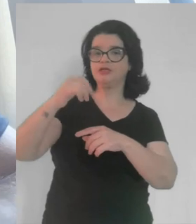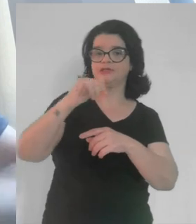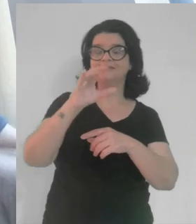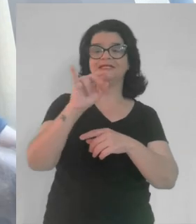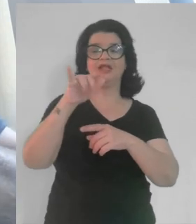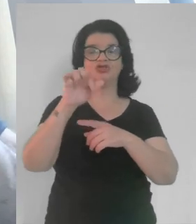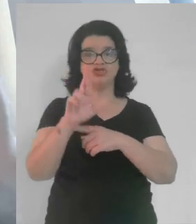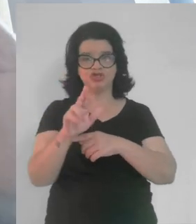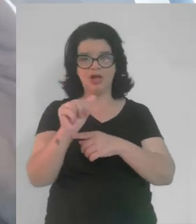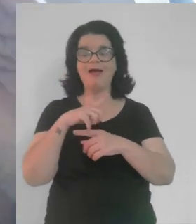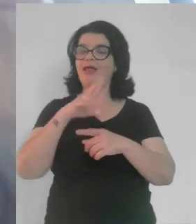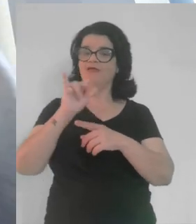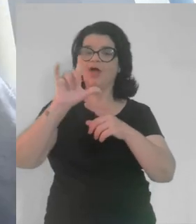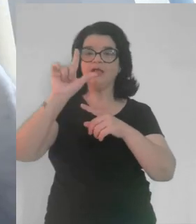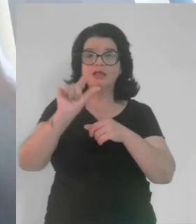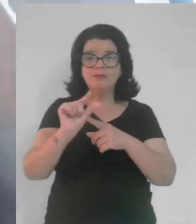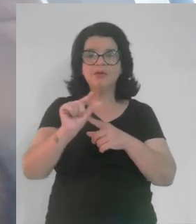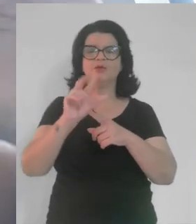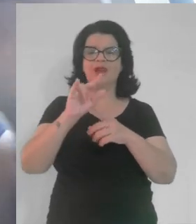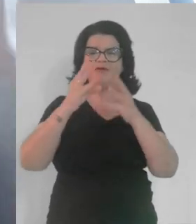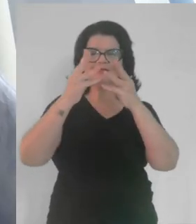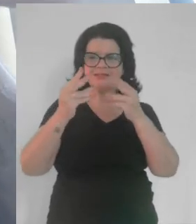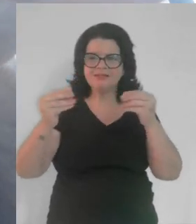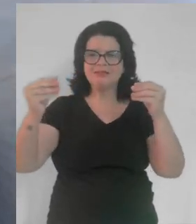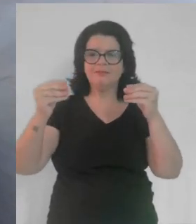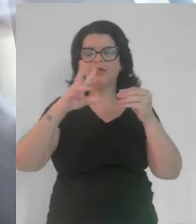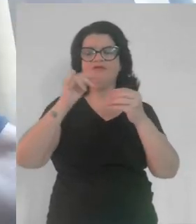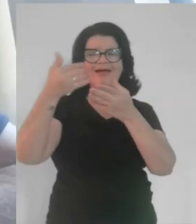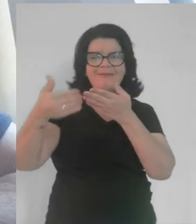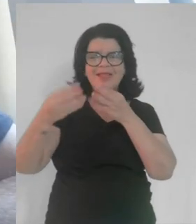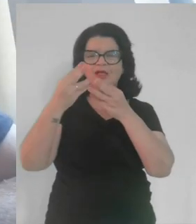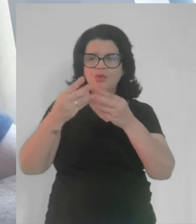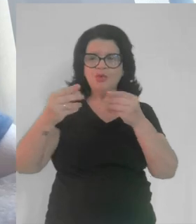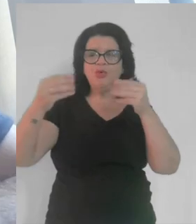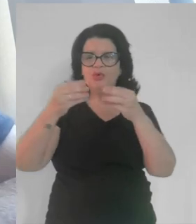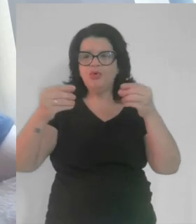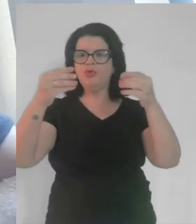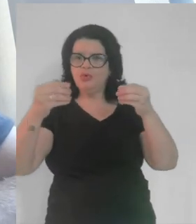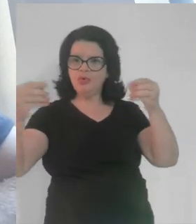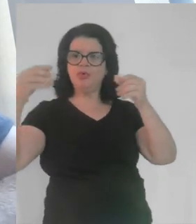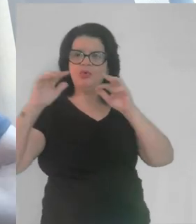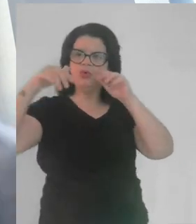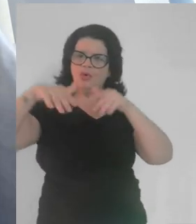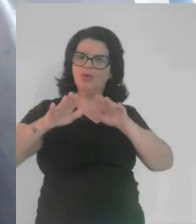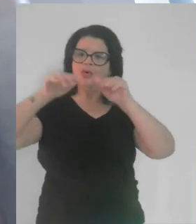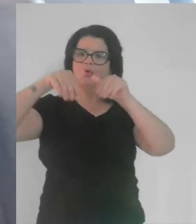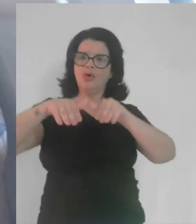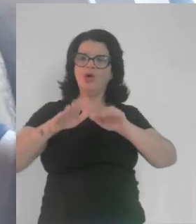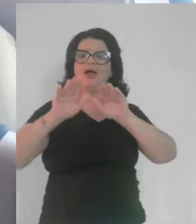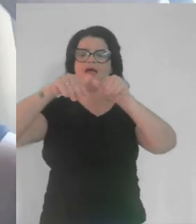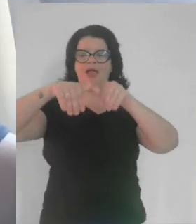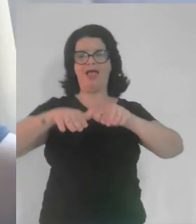energia vai diminuindo, ela vai se dissipando, vai se perdendo no meio. De modo que a onda